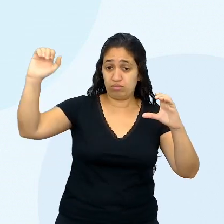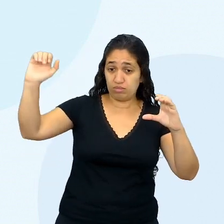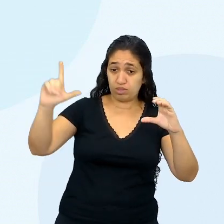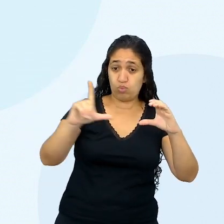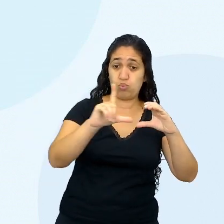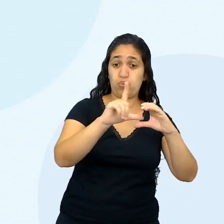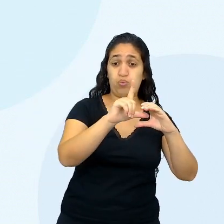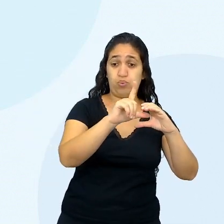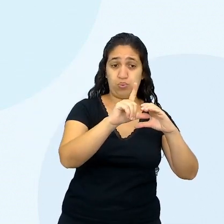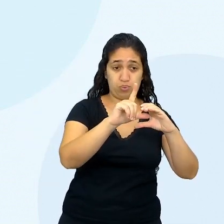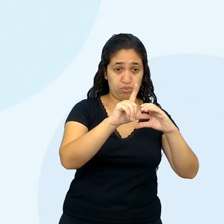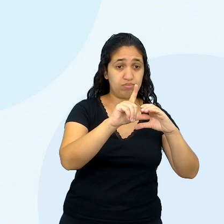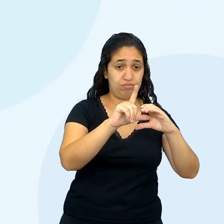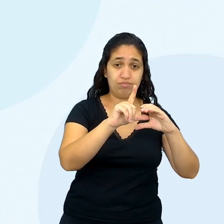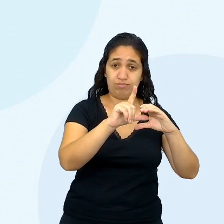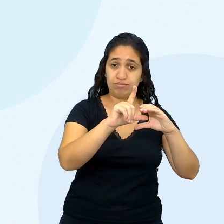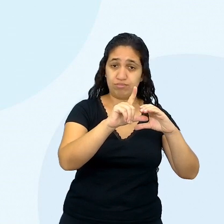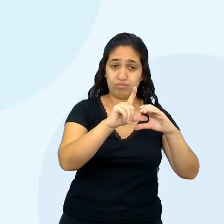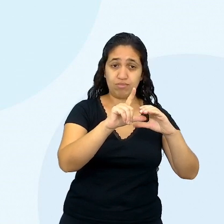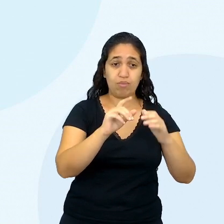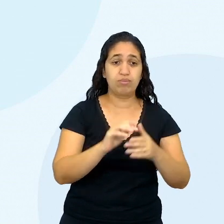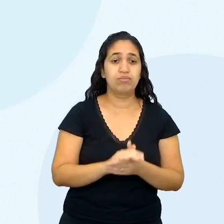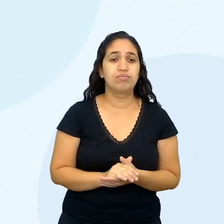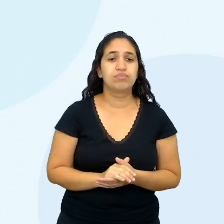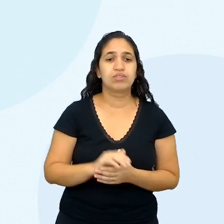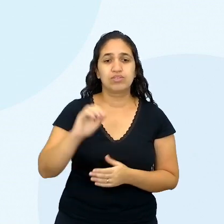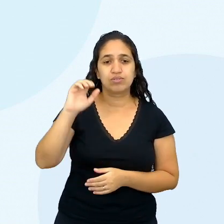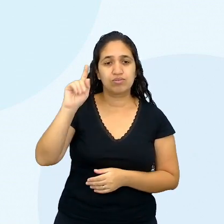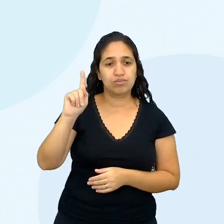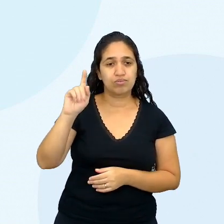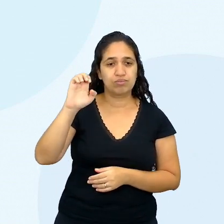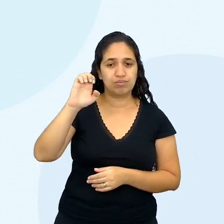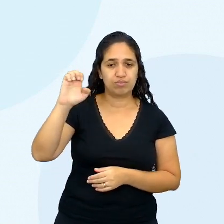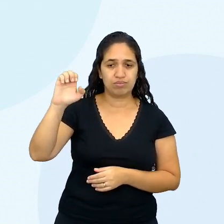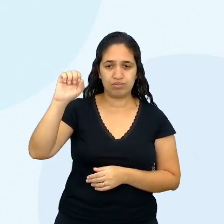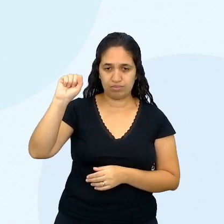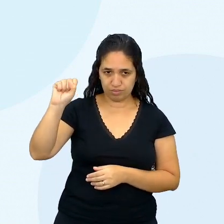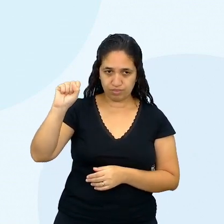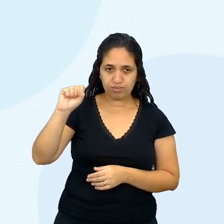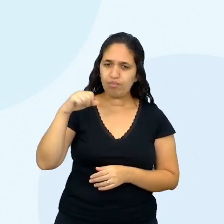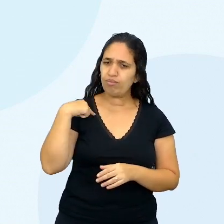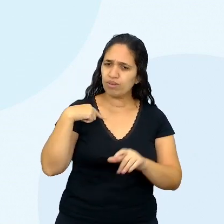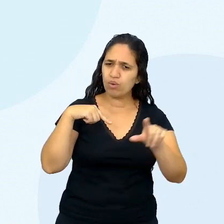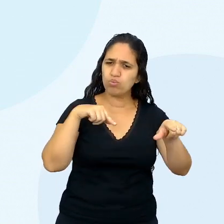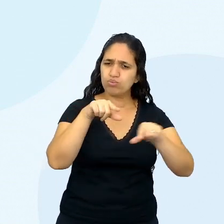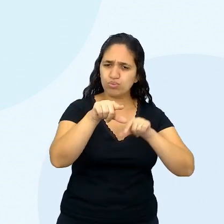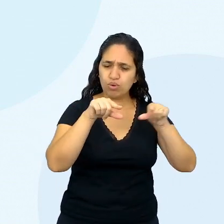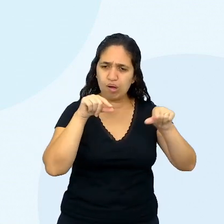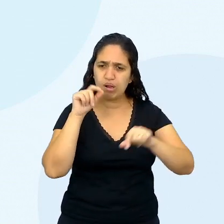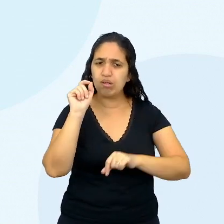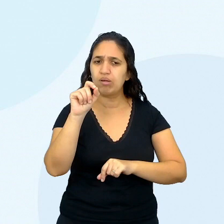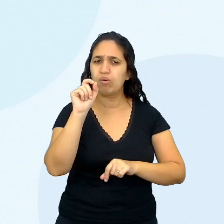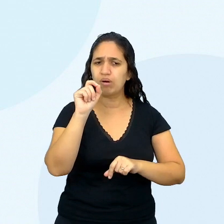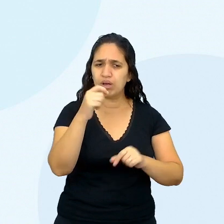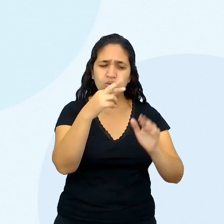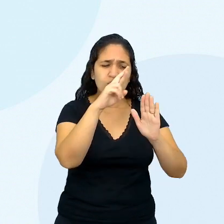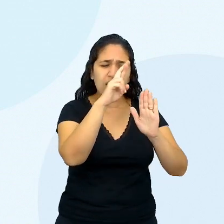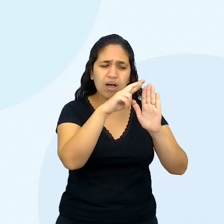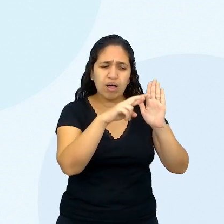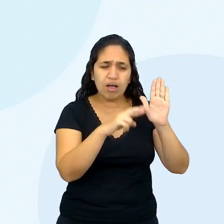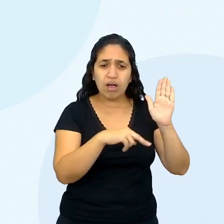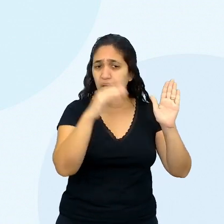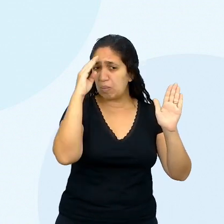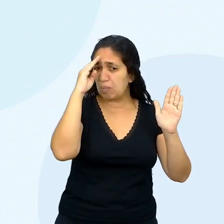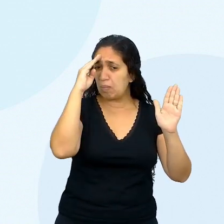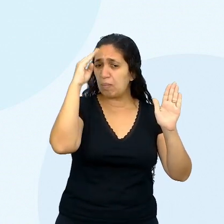né? Gases de efeito estufa. Eu retirei essas categorias justamente de um dos principais relatórios que é feito no